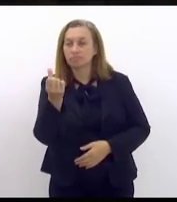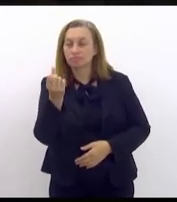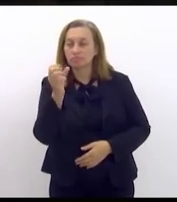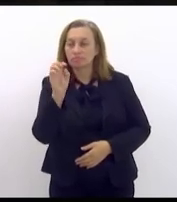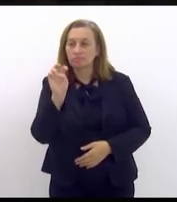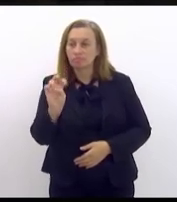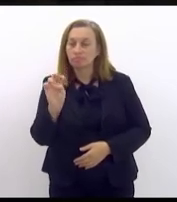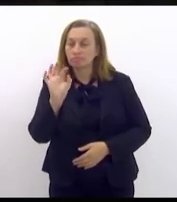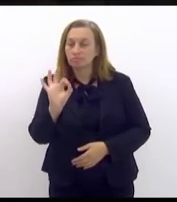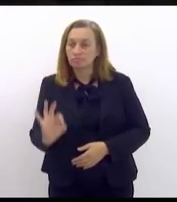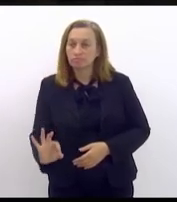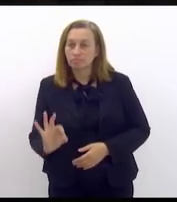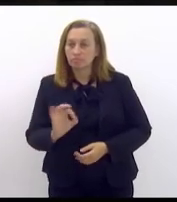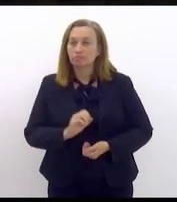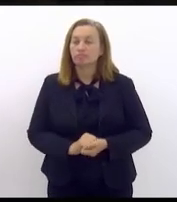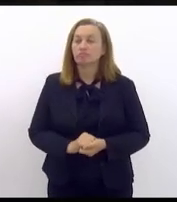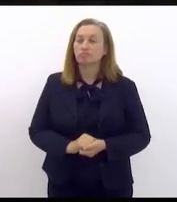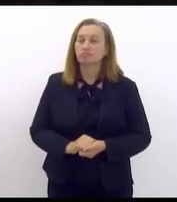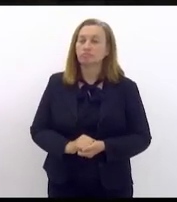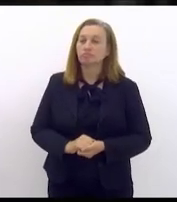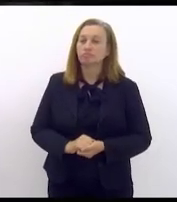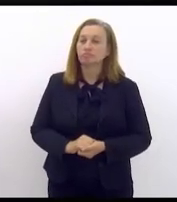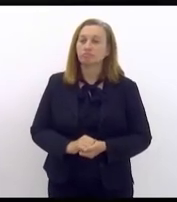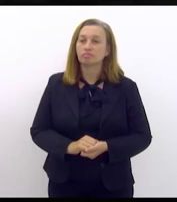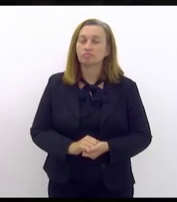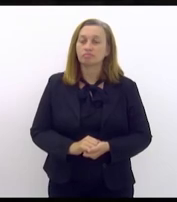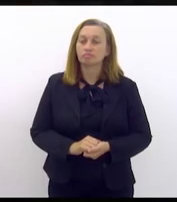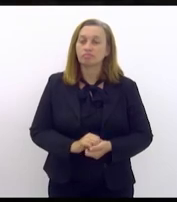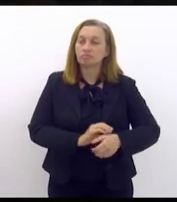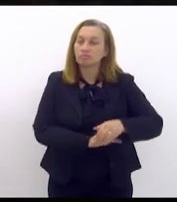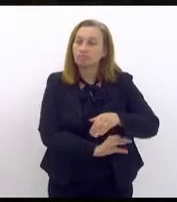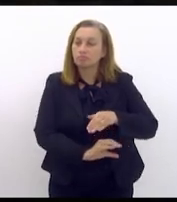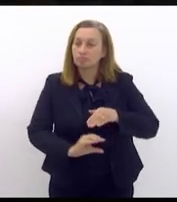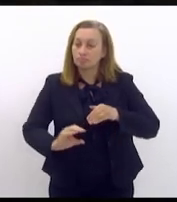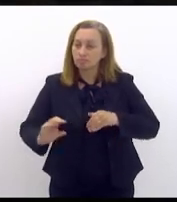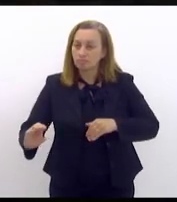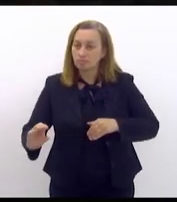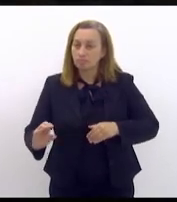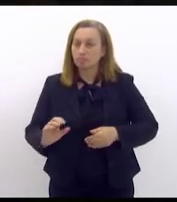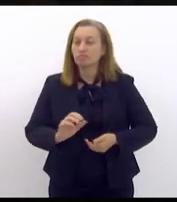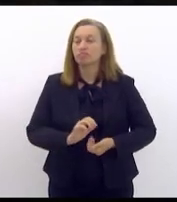20,55% daquilo que era destinado para investimento na